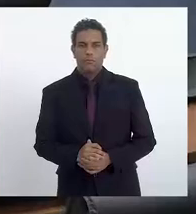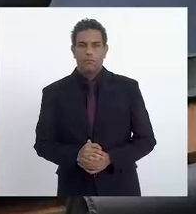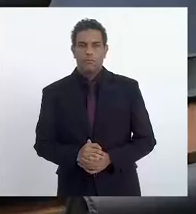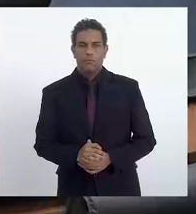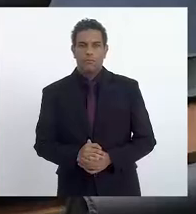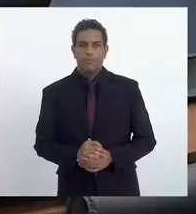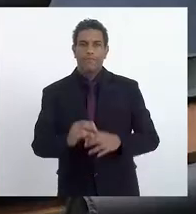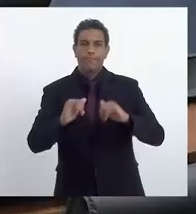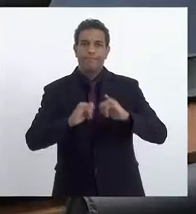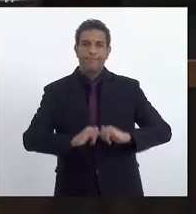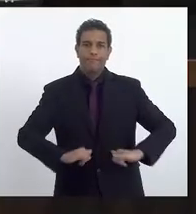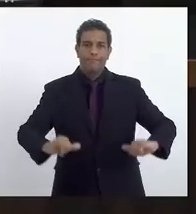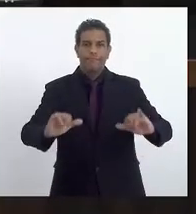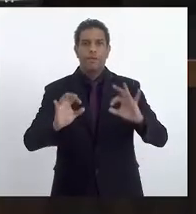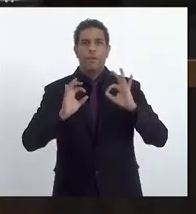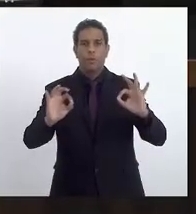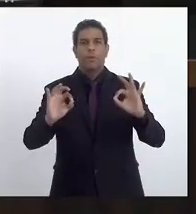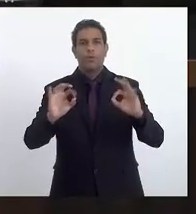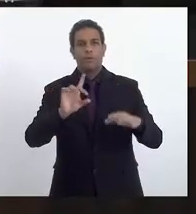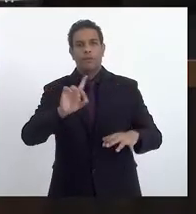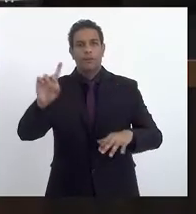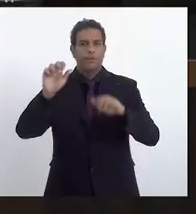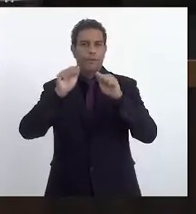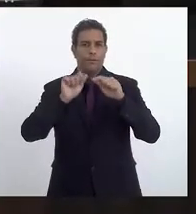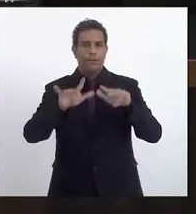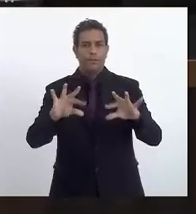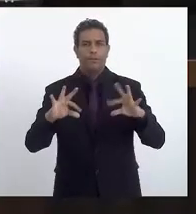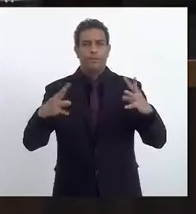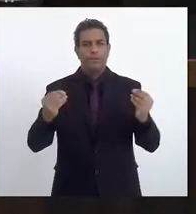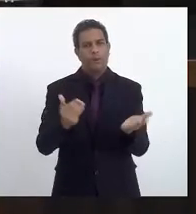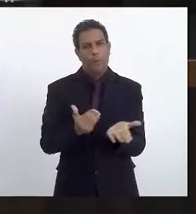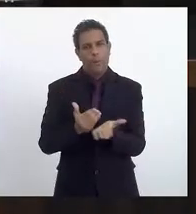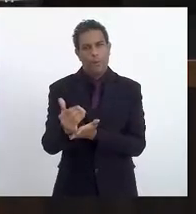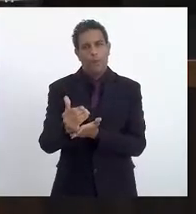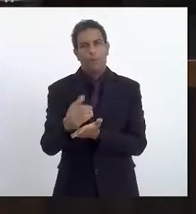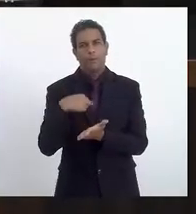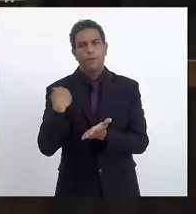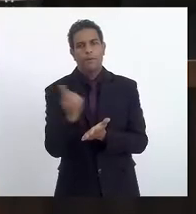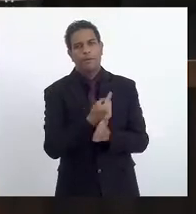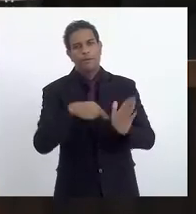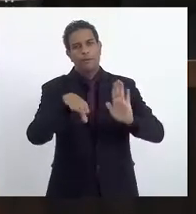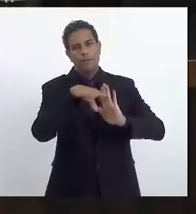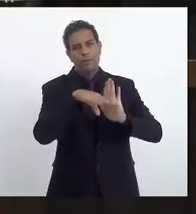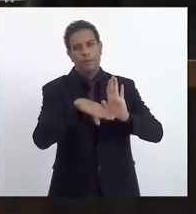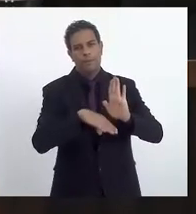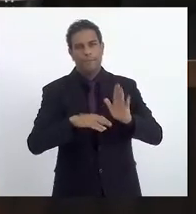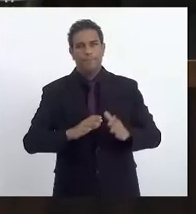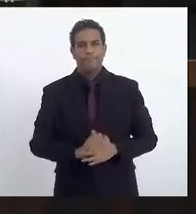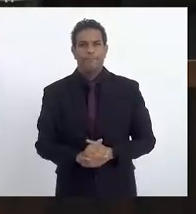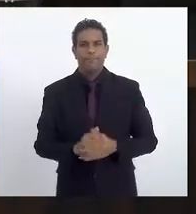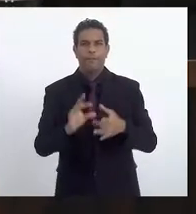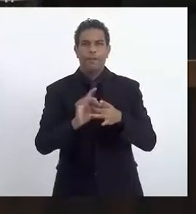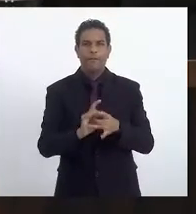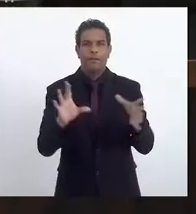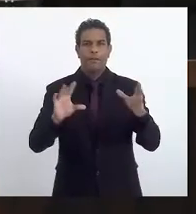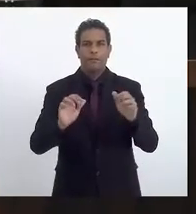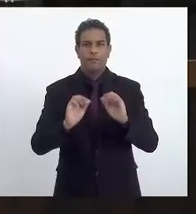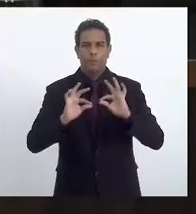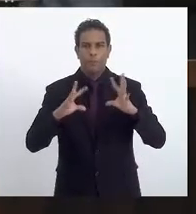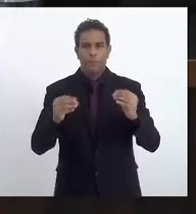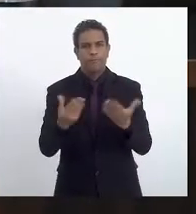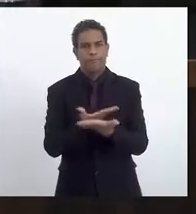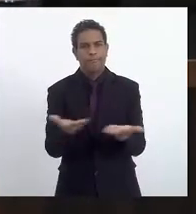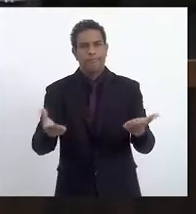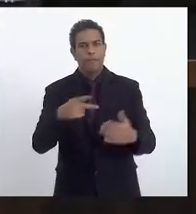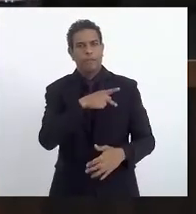em havendo número legal e sob a proteção de Deus iniciamos os nossos trabalhos está aberta a sessão